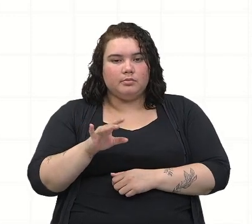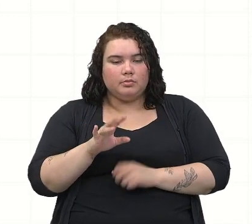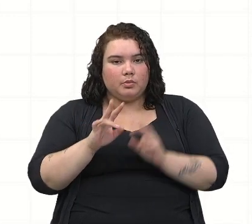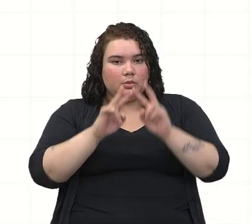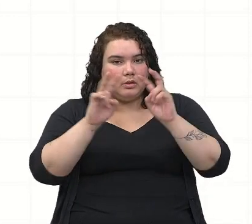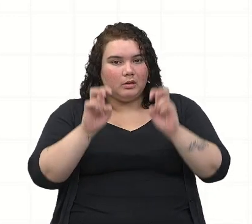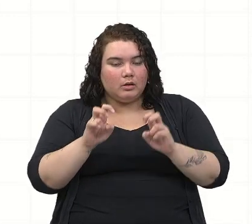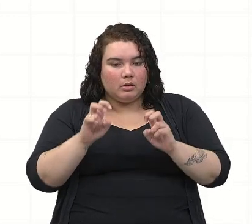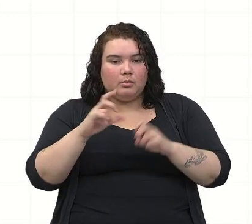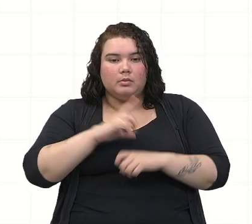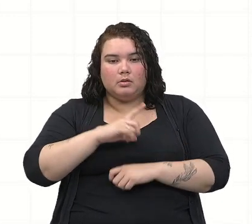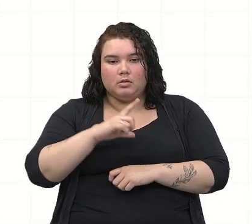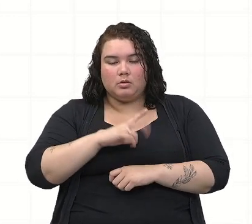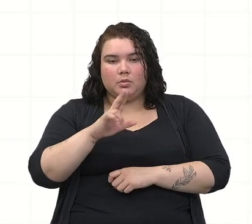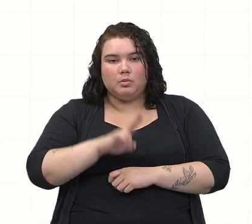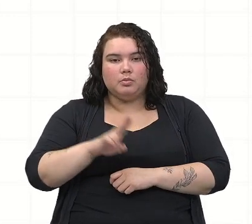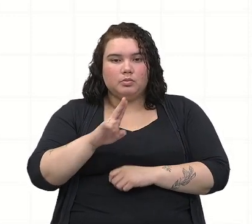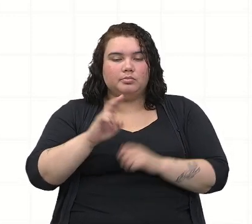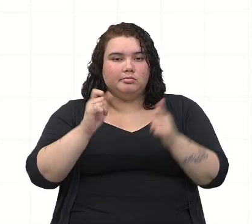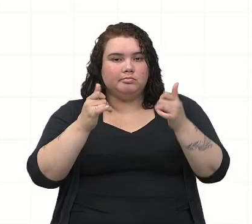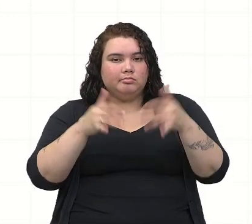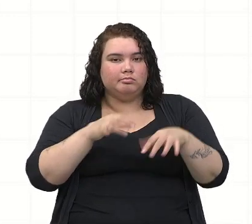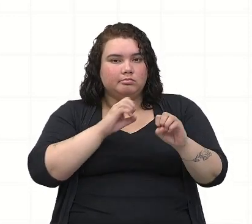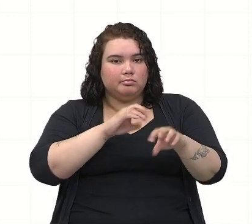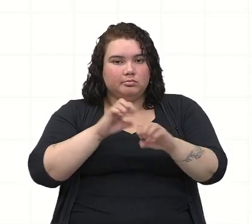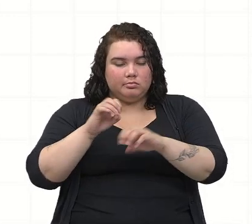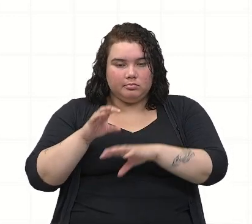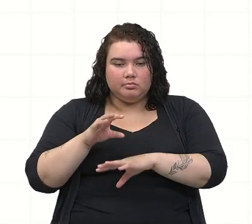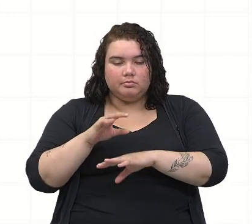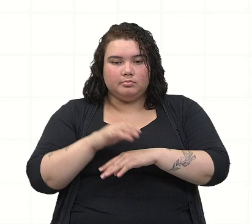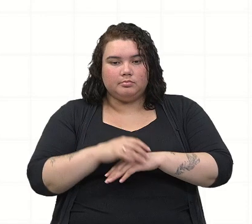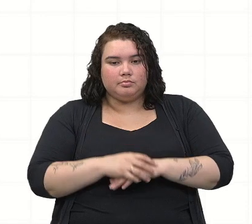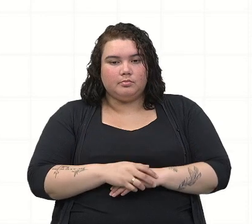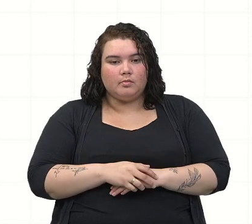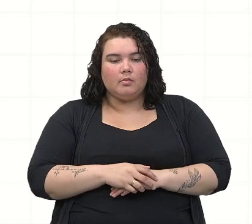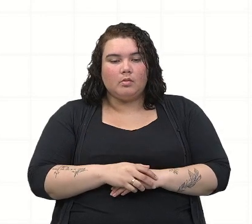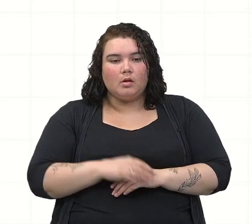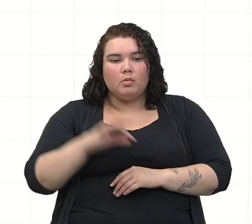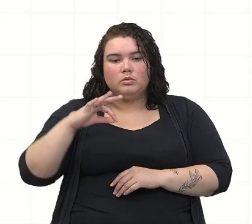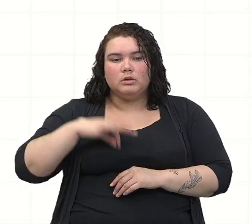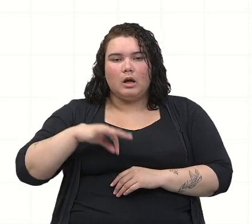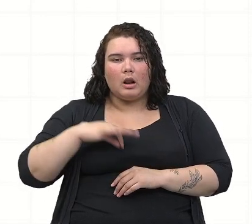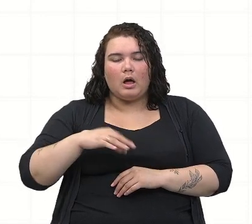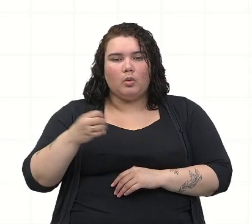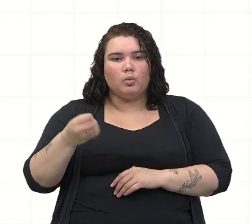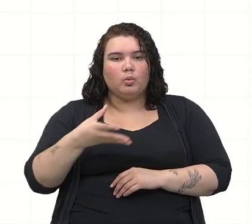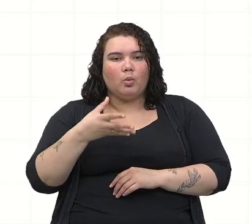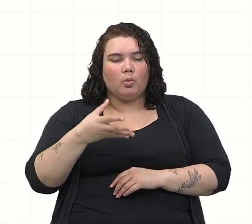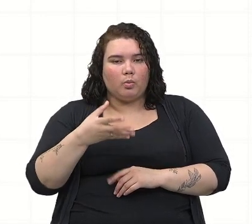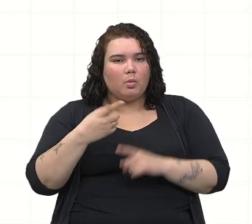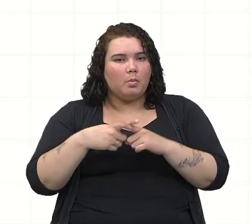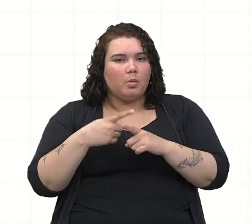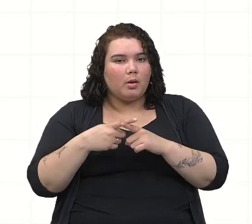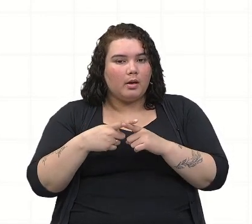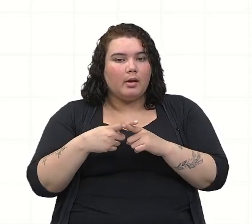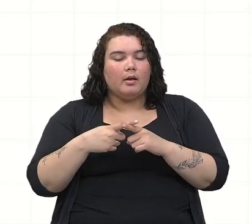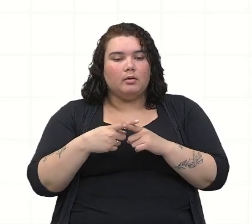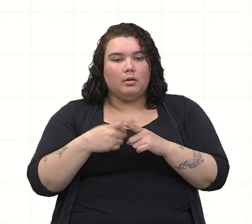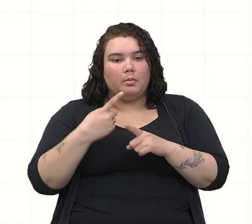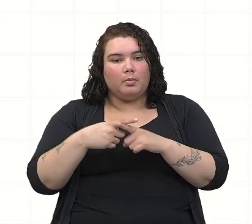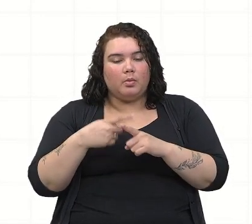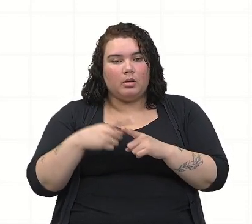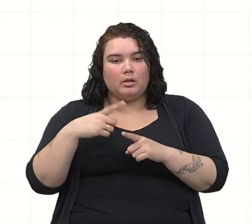assunto que nós estamos trabalhando. Então, aqui, ó, o novo salário. Por que um novo salário? Porque, ó, ele vai receber